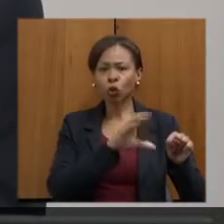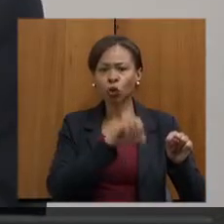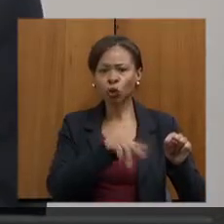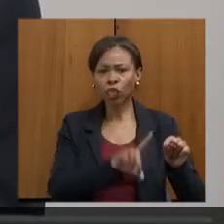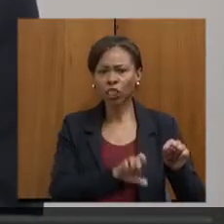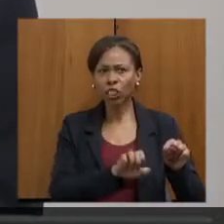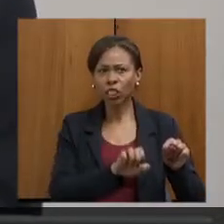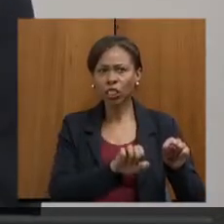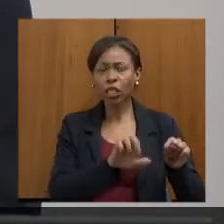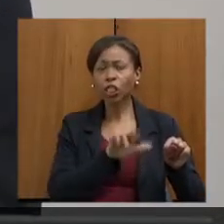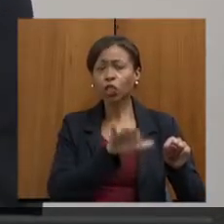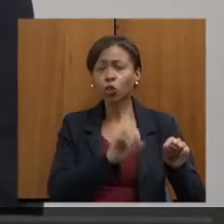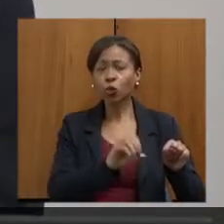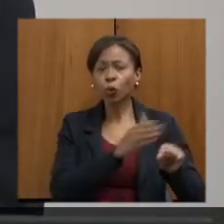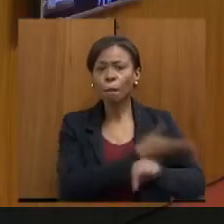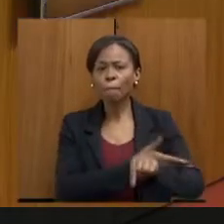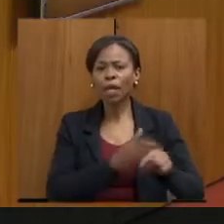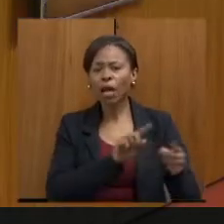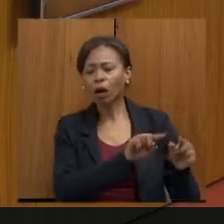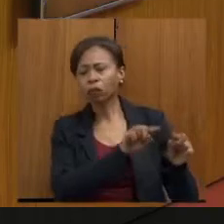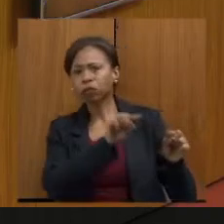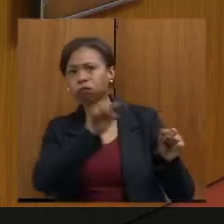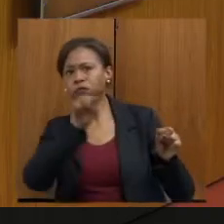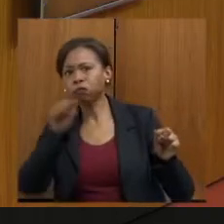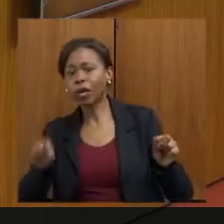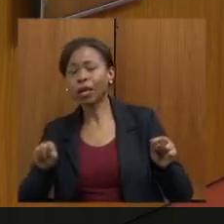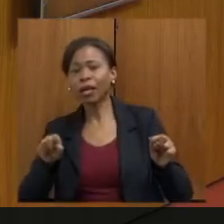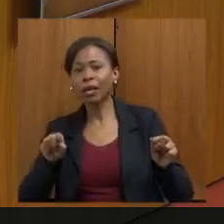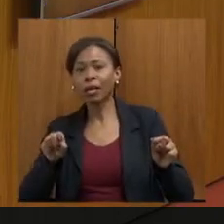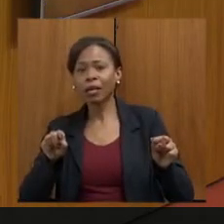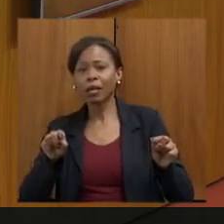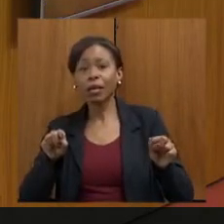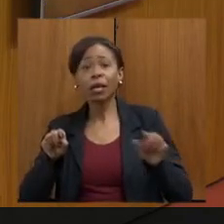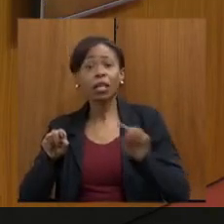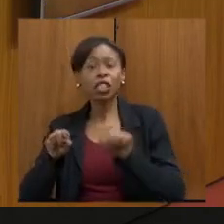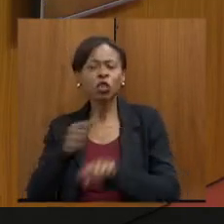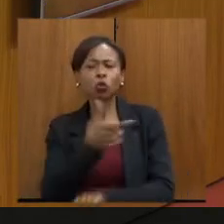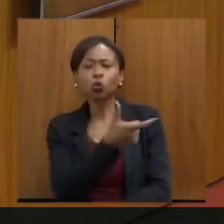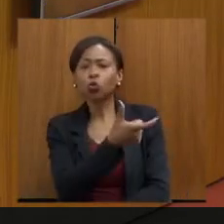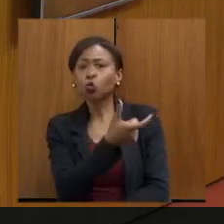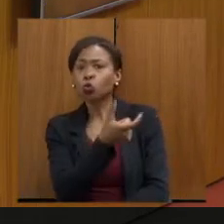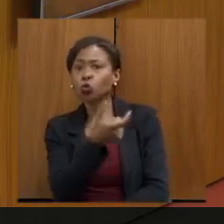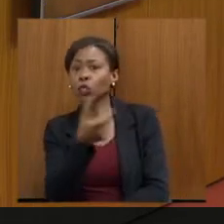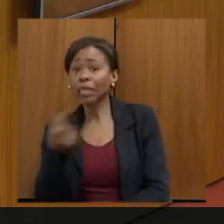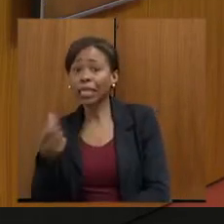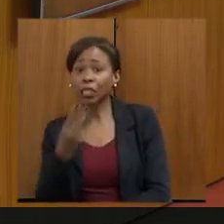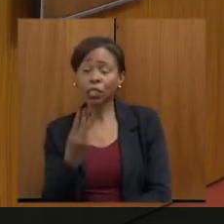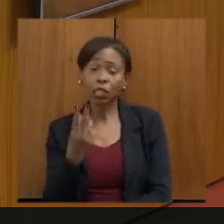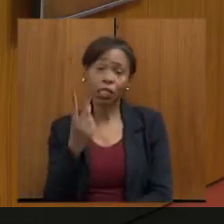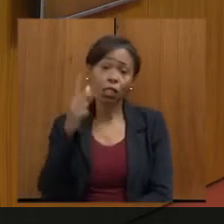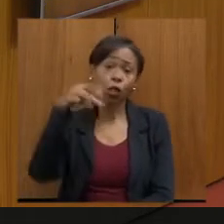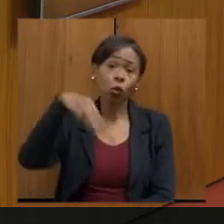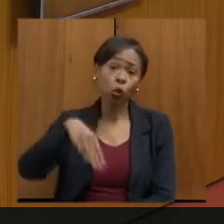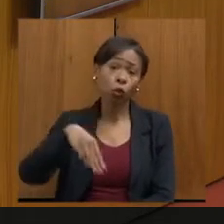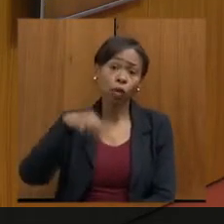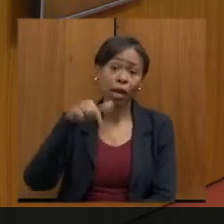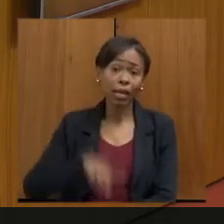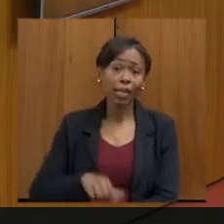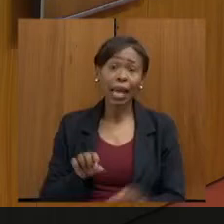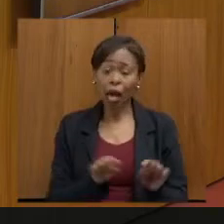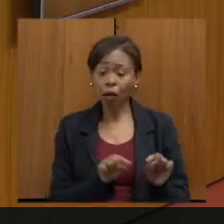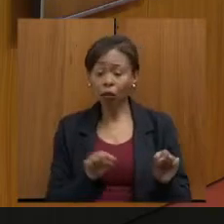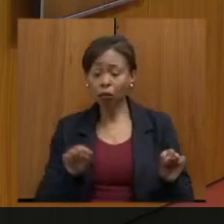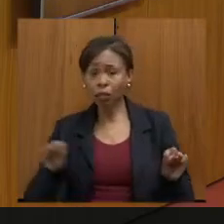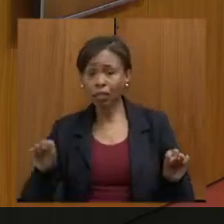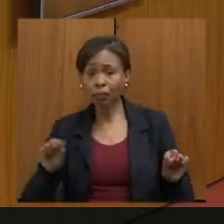a 200 km está o porto de Açu onde a linha mineira fica 41km para em